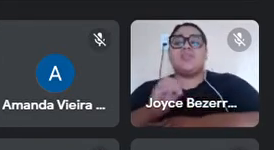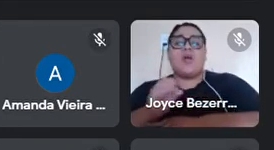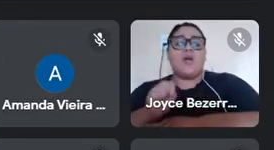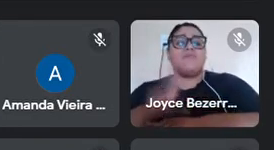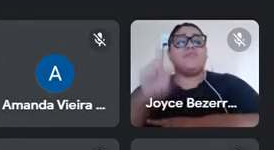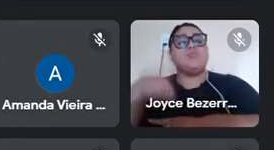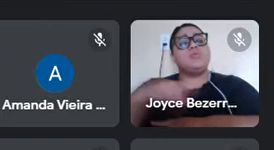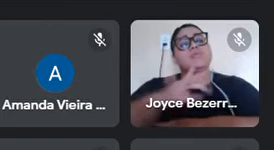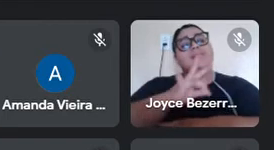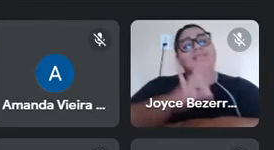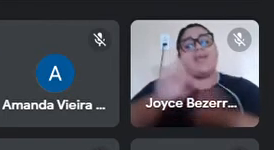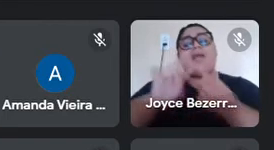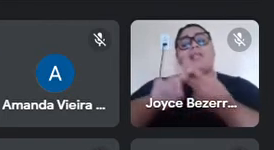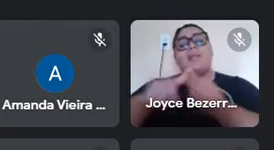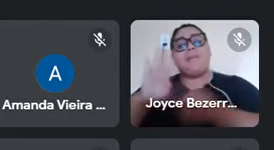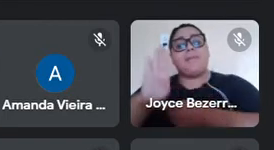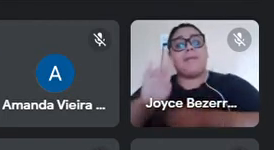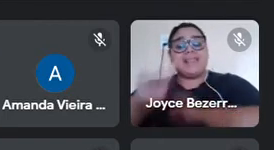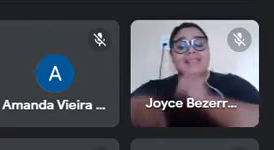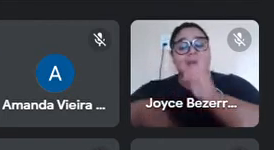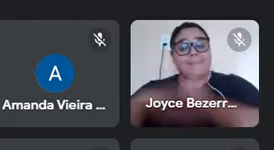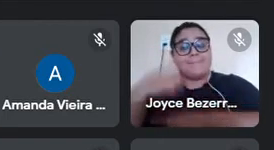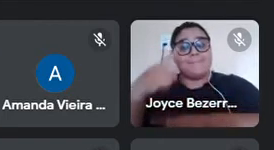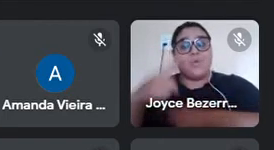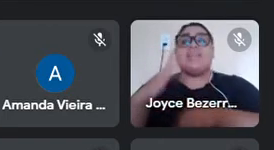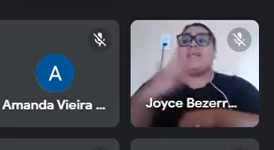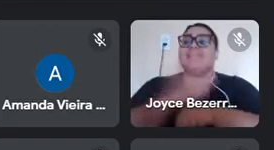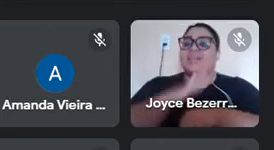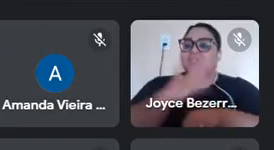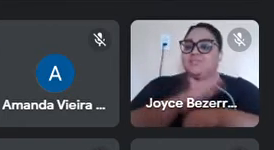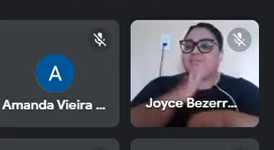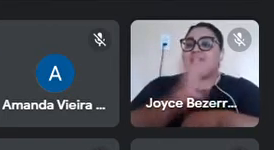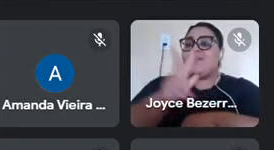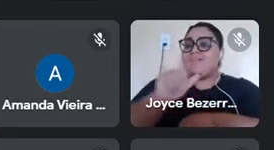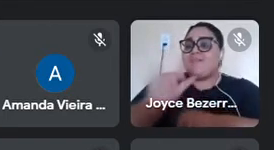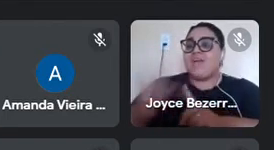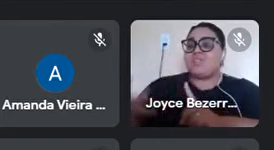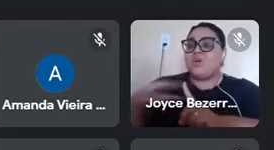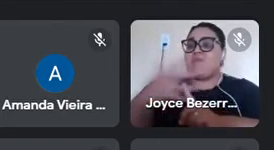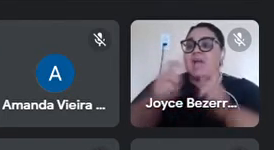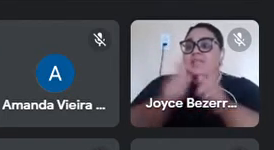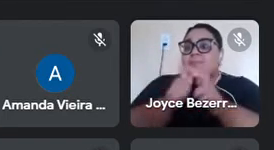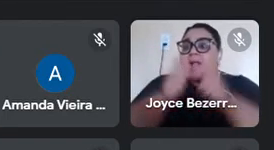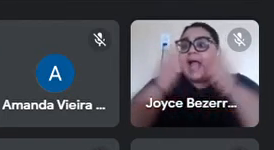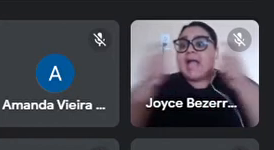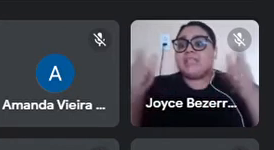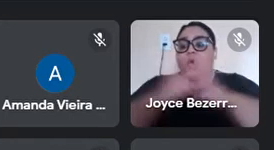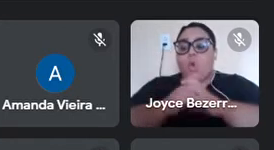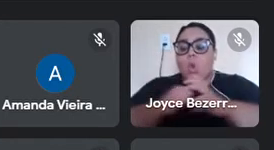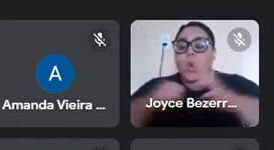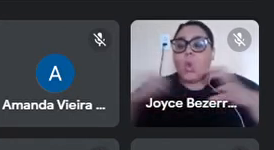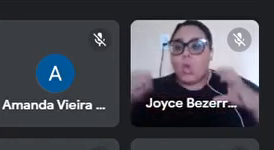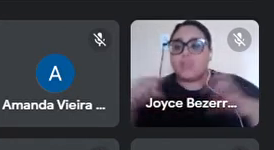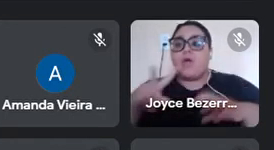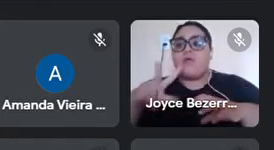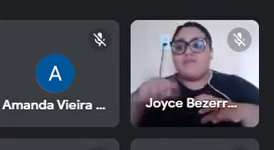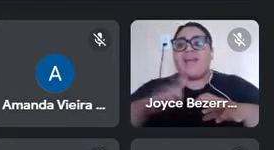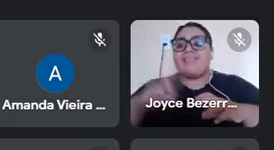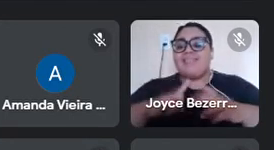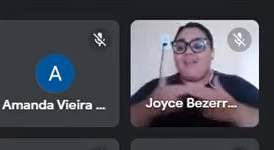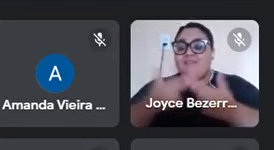Essa ativação, após ativos, esses linfócitos, eles vão sofrer a expansão clonal, ou seja, multiplicação,